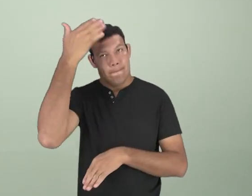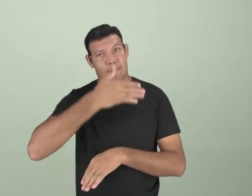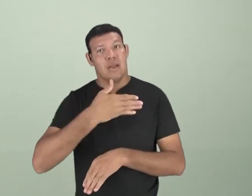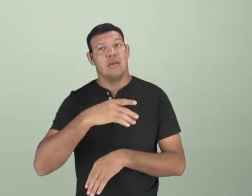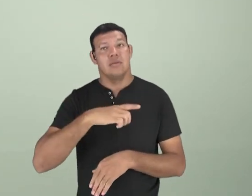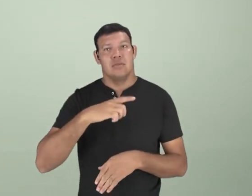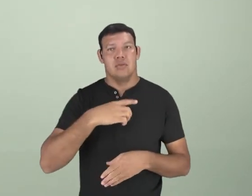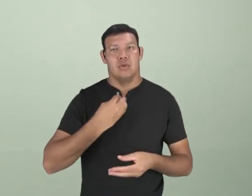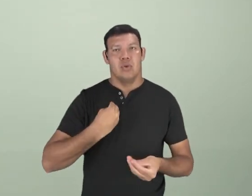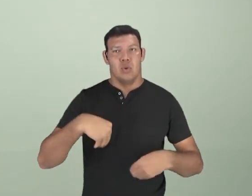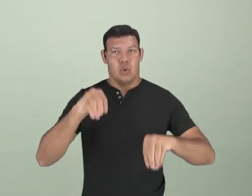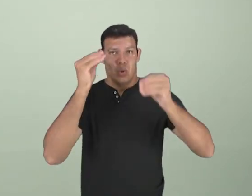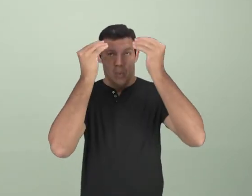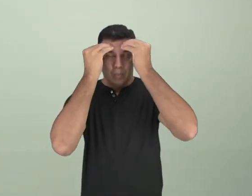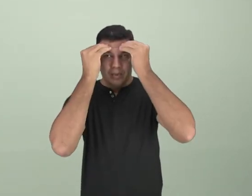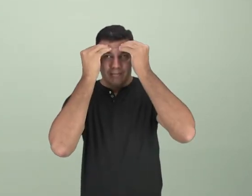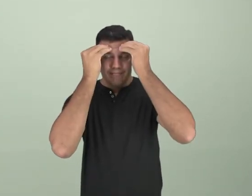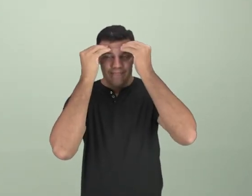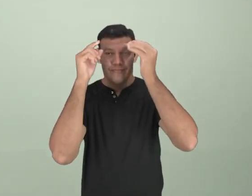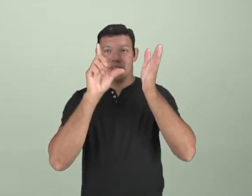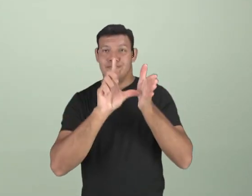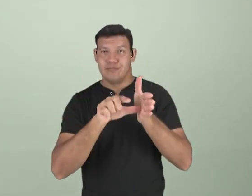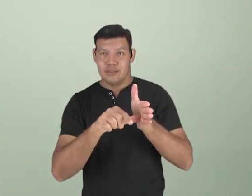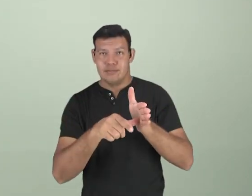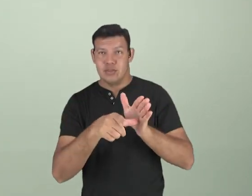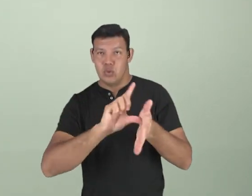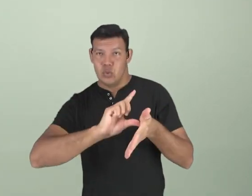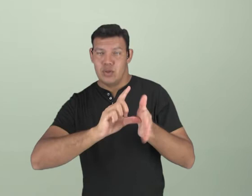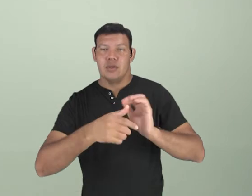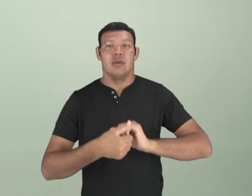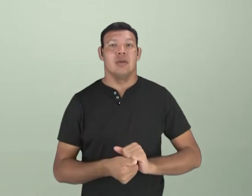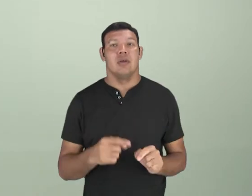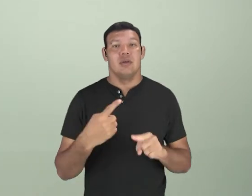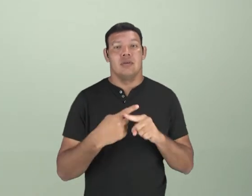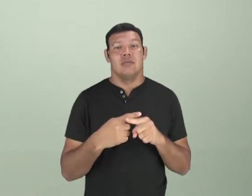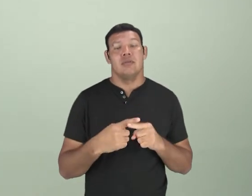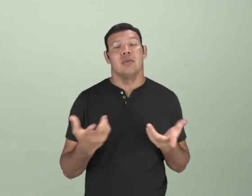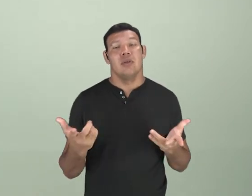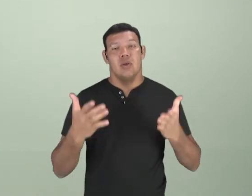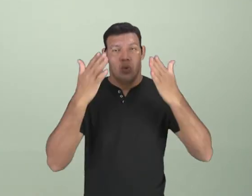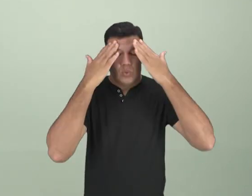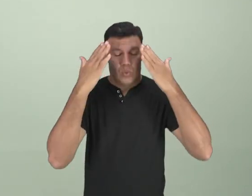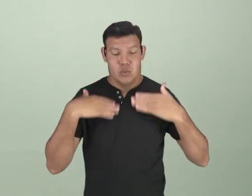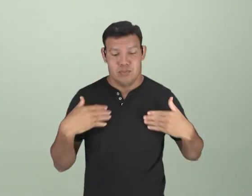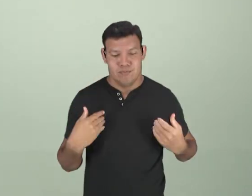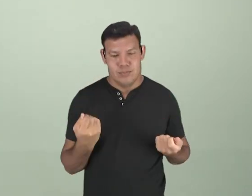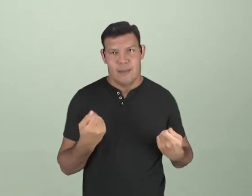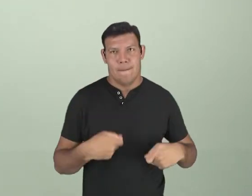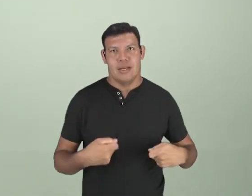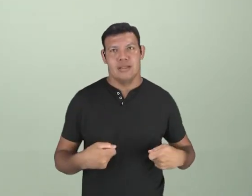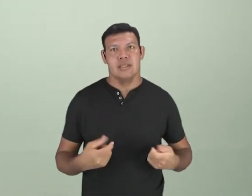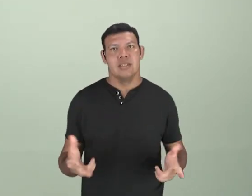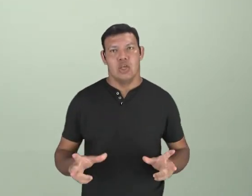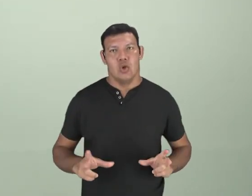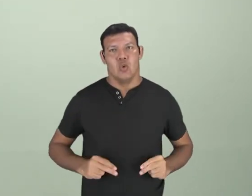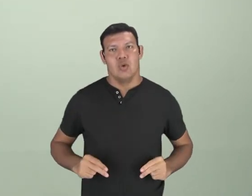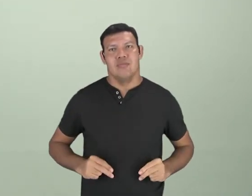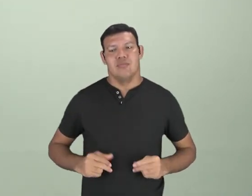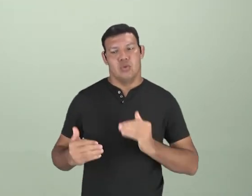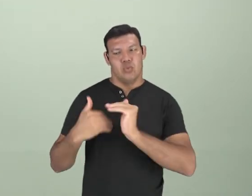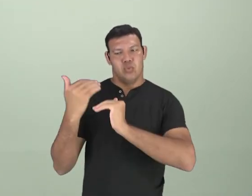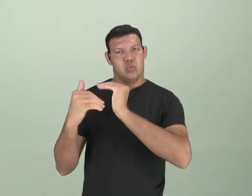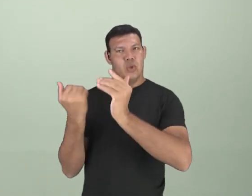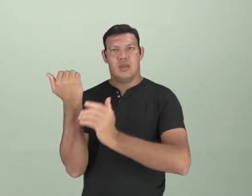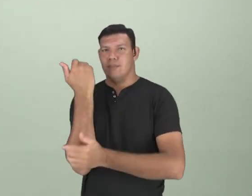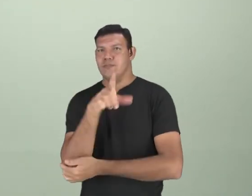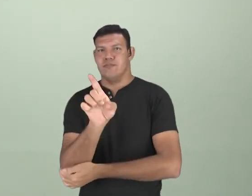atraso cognitivo, principalmente na questão da desnutrição, né? O organismo não tem os nutrientes que ele precisa, portanto, ele não consegue se